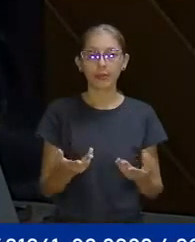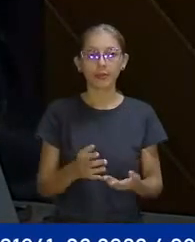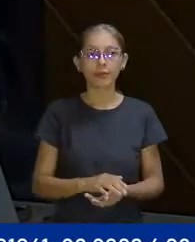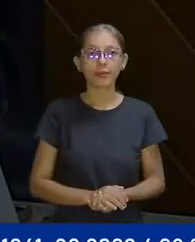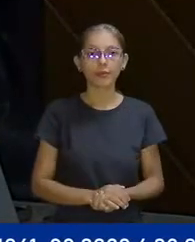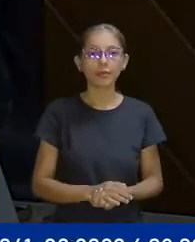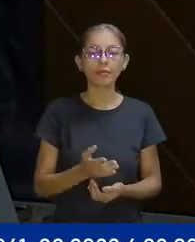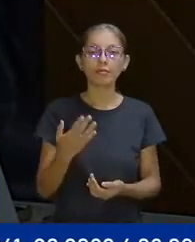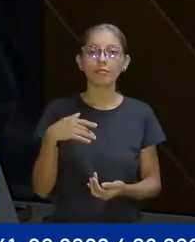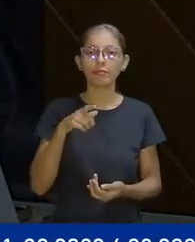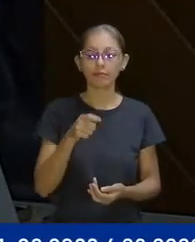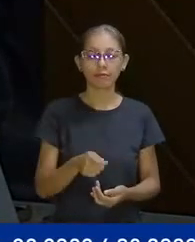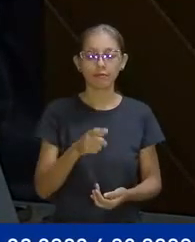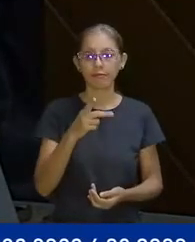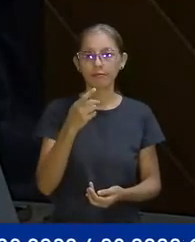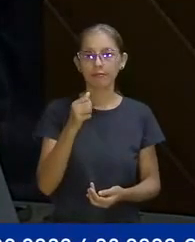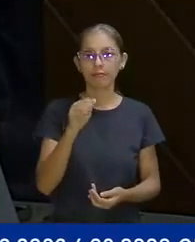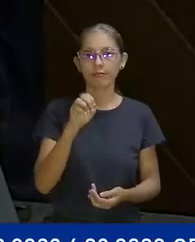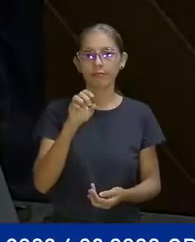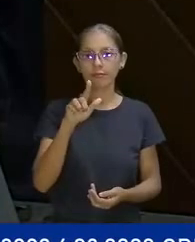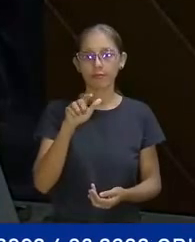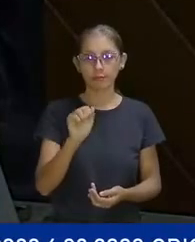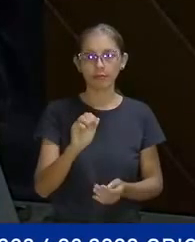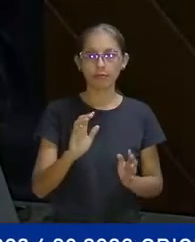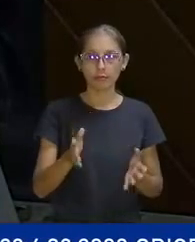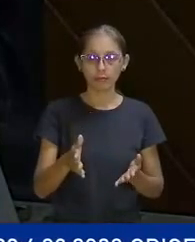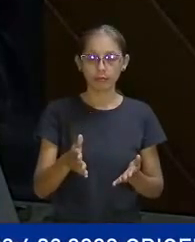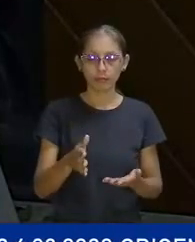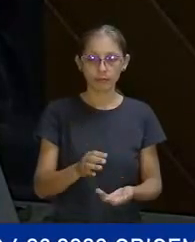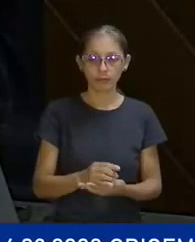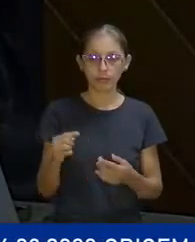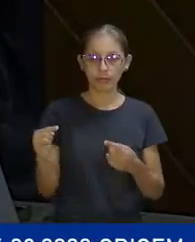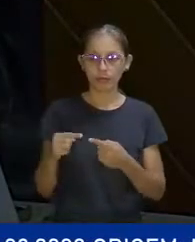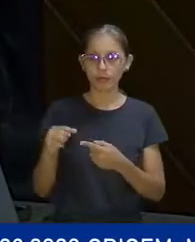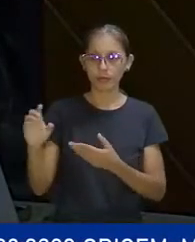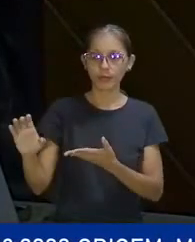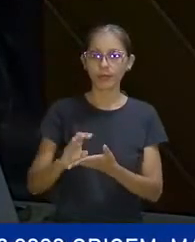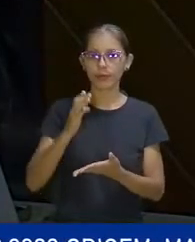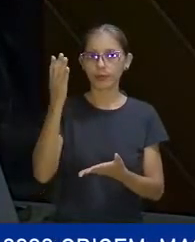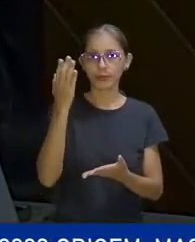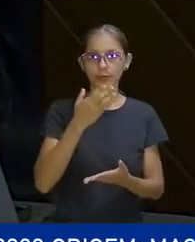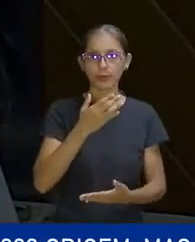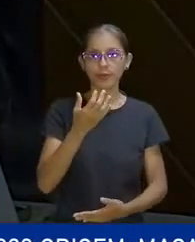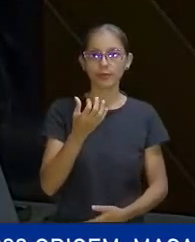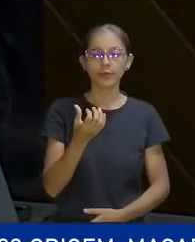Paola Santos, que apenas cito o número, que é na prestação de contas